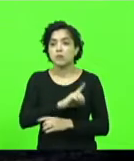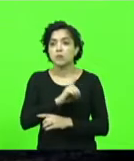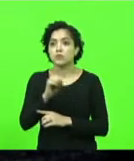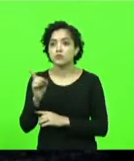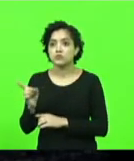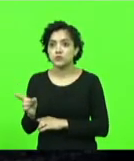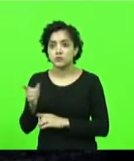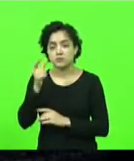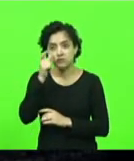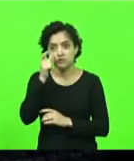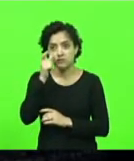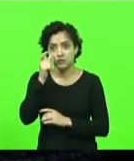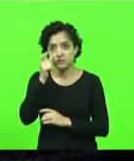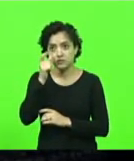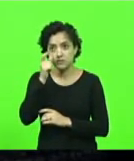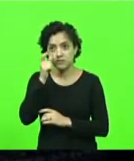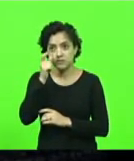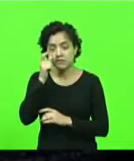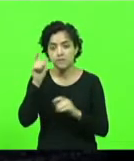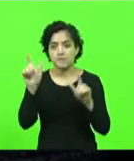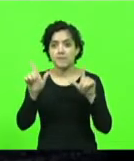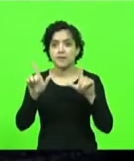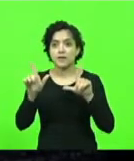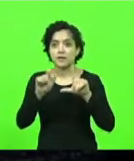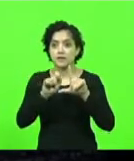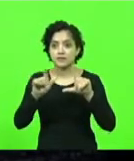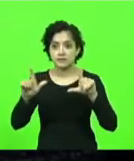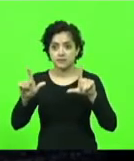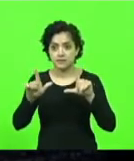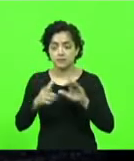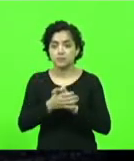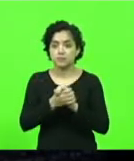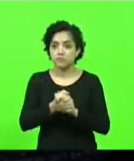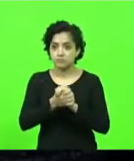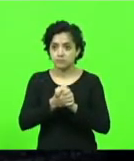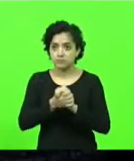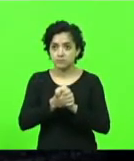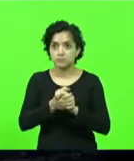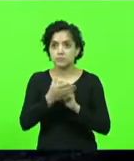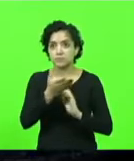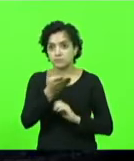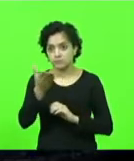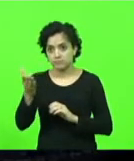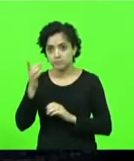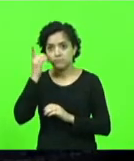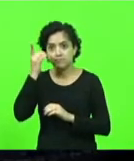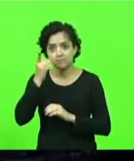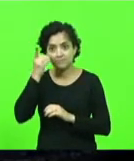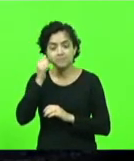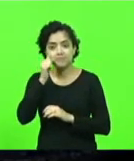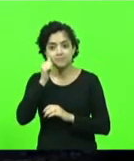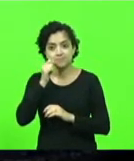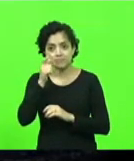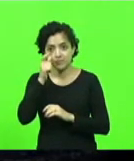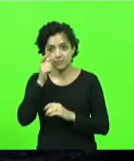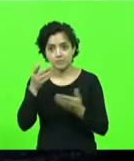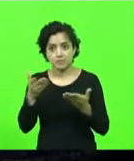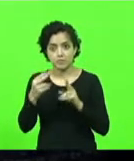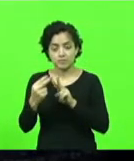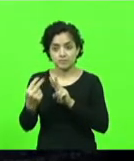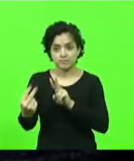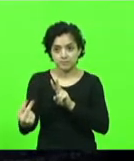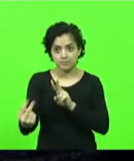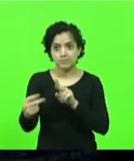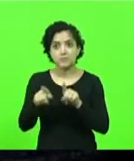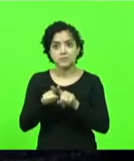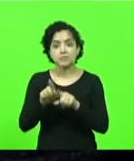todos que nos acompanham pela Tv ao gostaria de cumprimentar também as deputadas que nos acompanham a distância